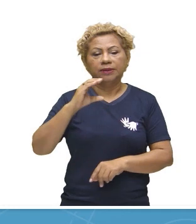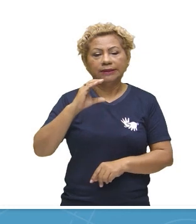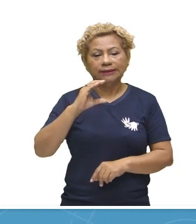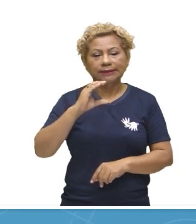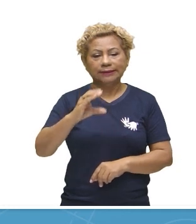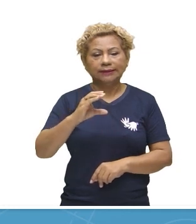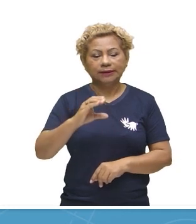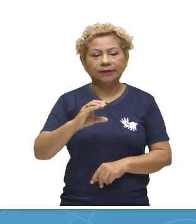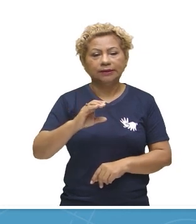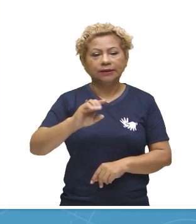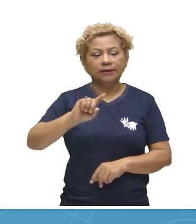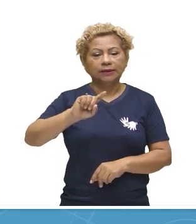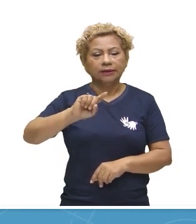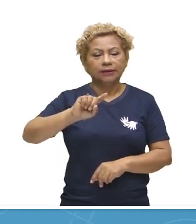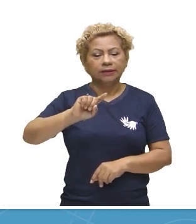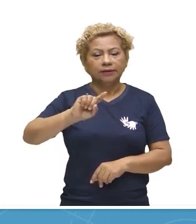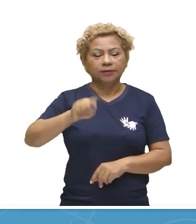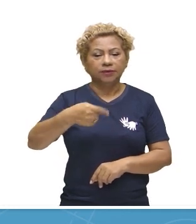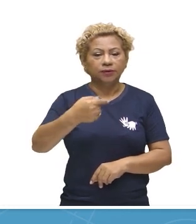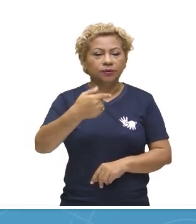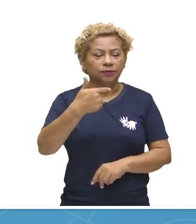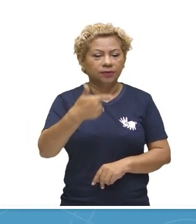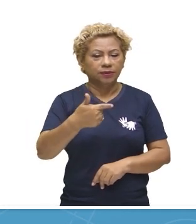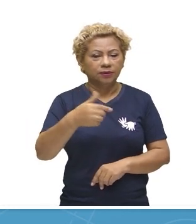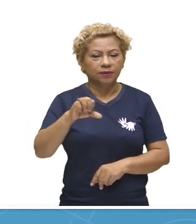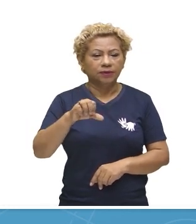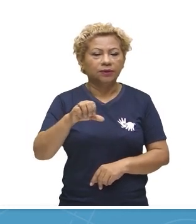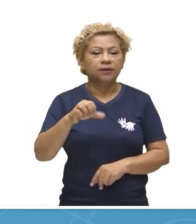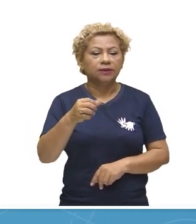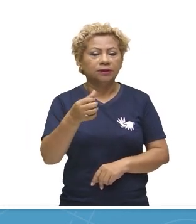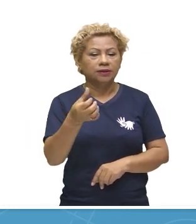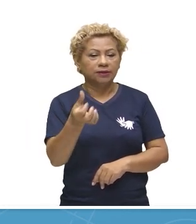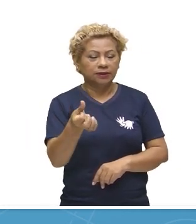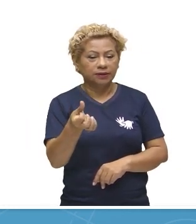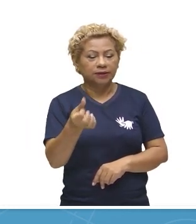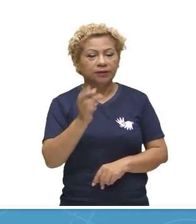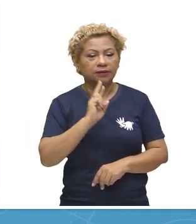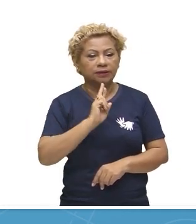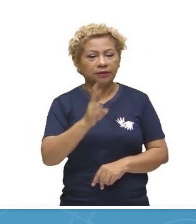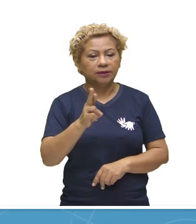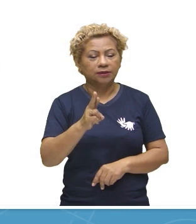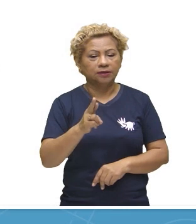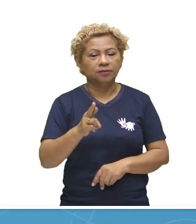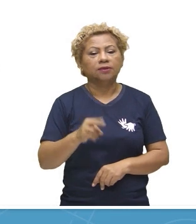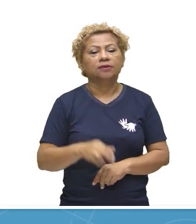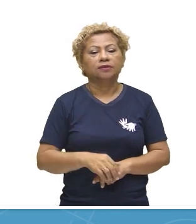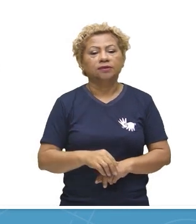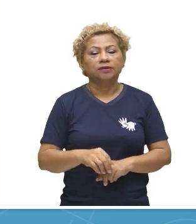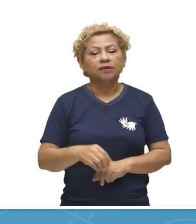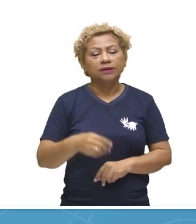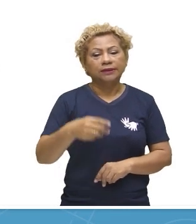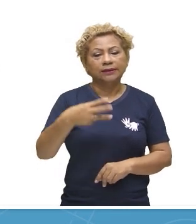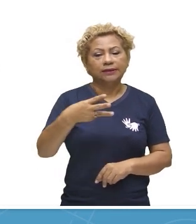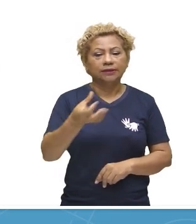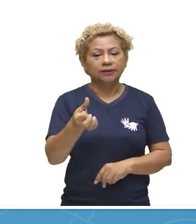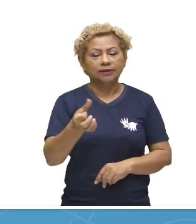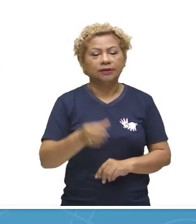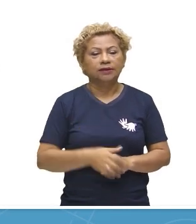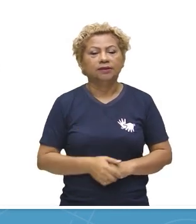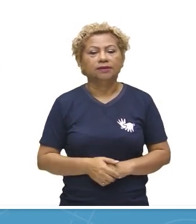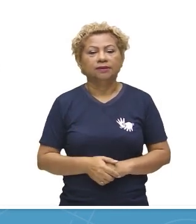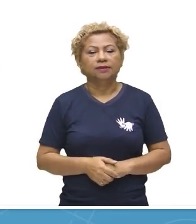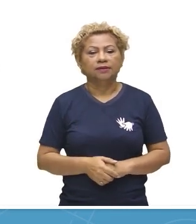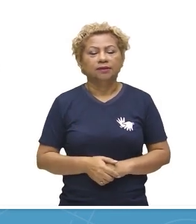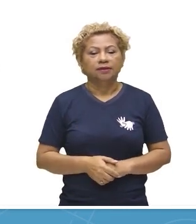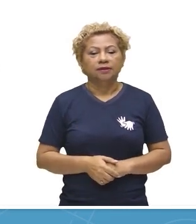raiz quadrada de 1296 é 36. A gente vai ver aí como é que a gente tinha a decomposição